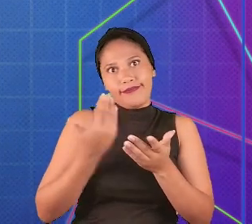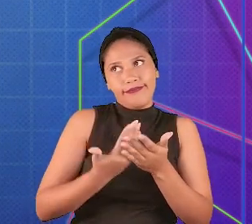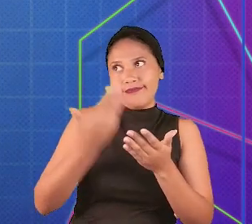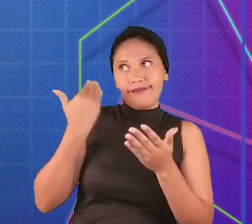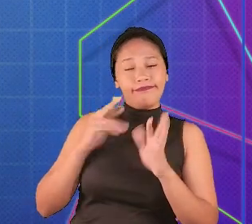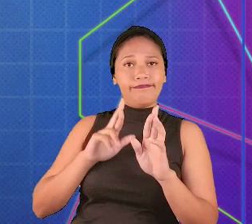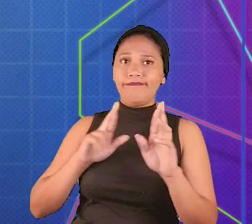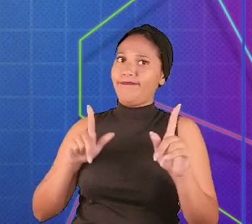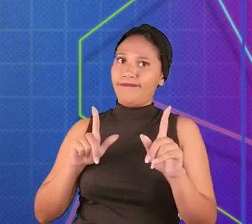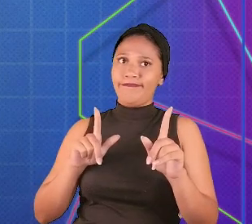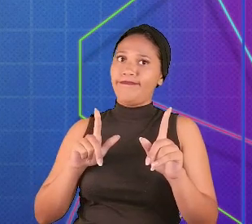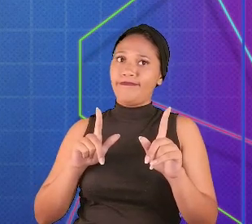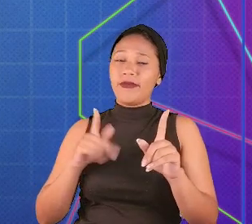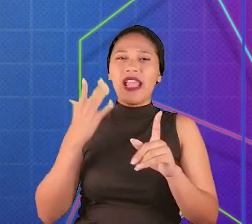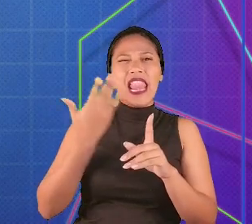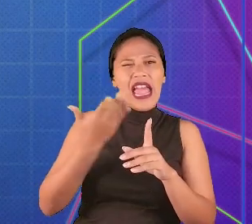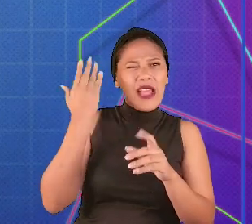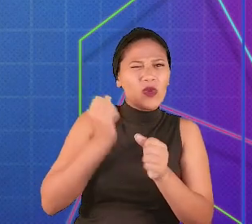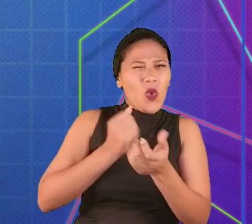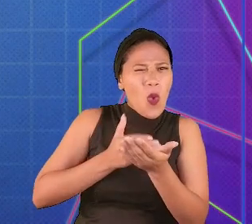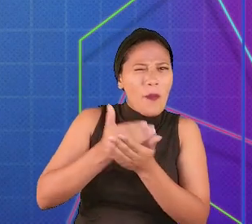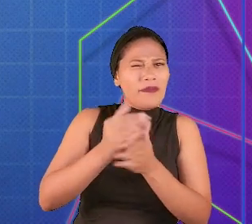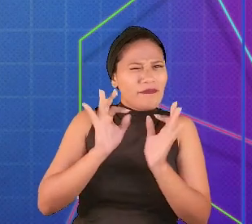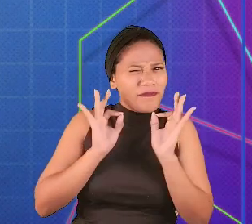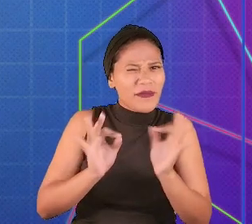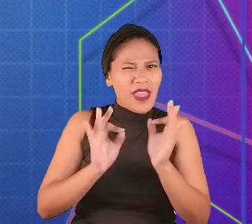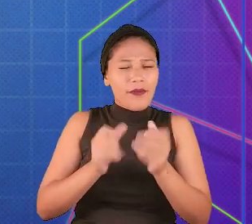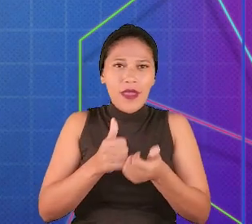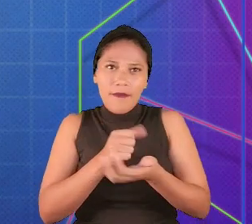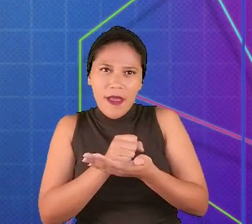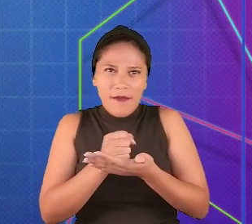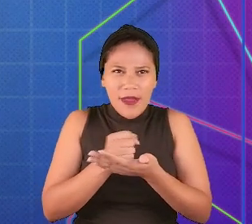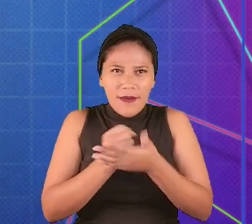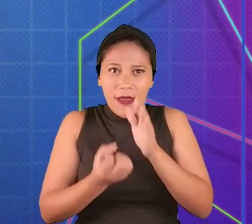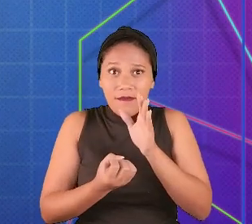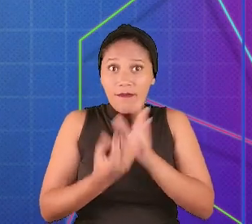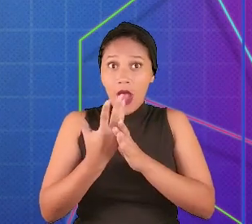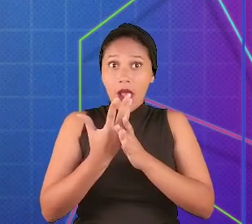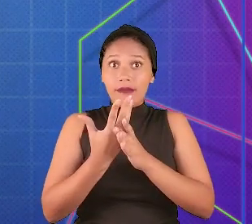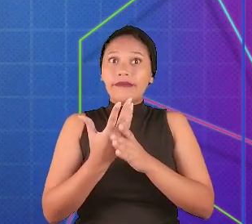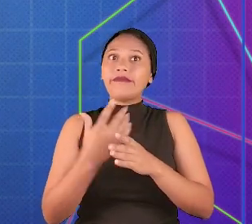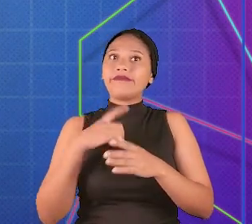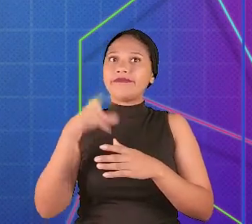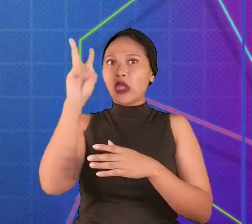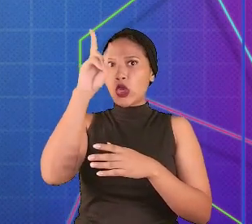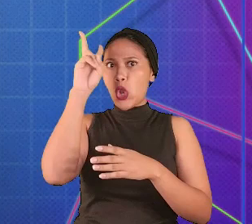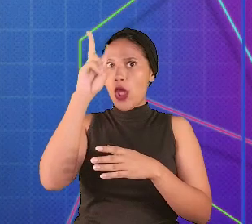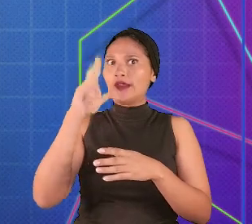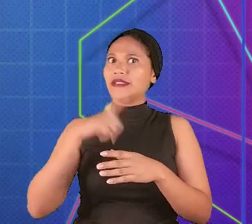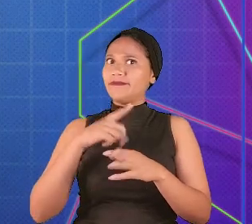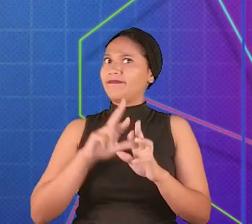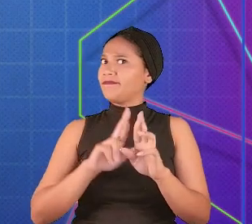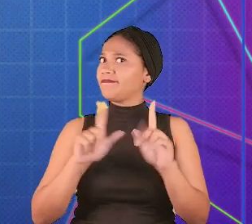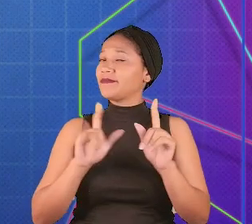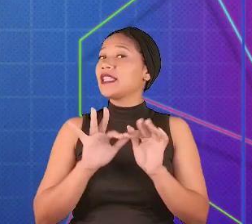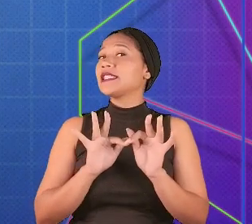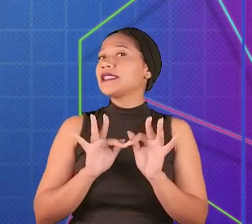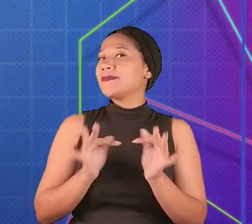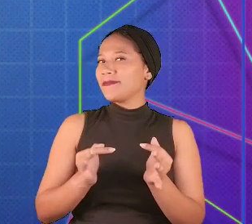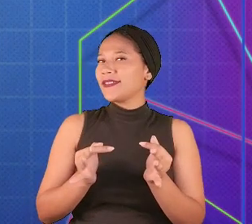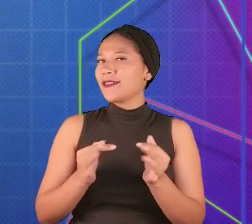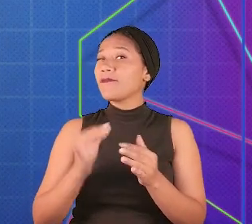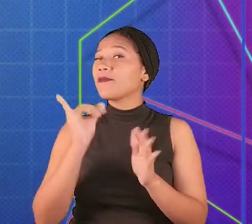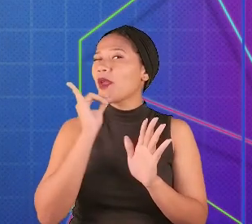uma narrativa desenvolvida assim. Lá no começo, quando os videogames tinham acabado de surgir, a história que eles traziam era bem